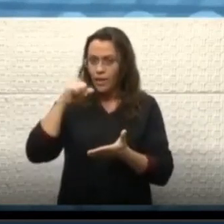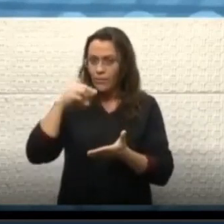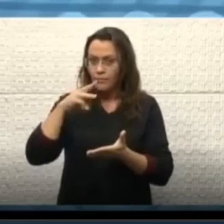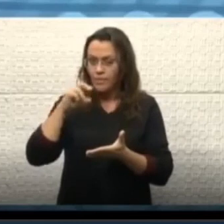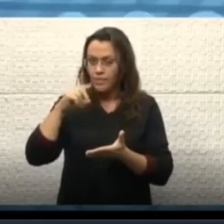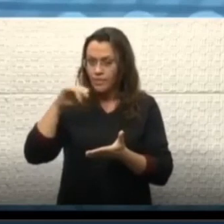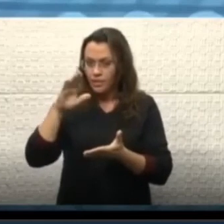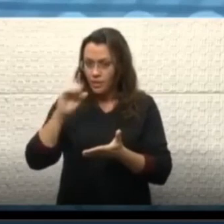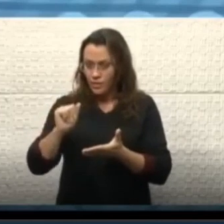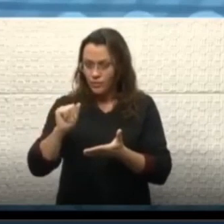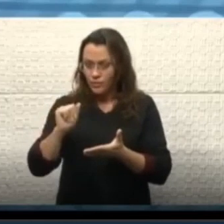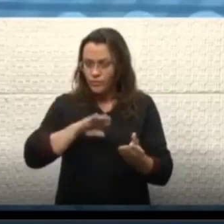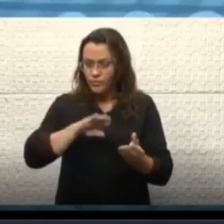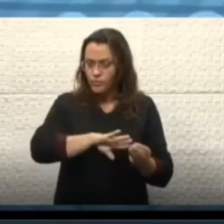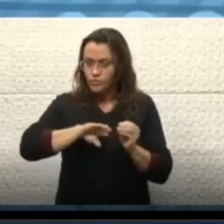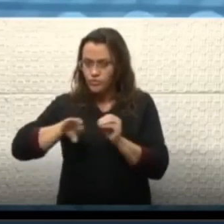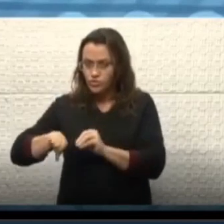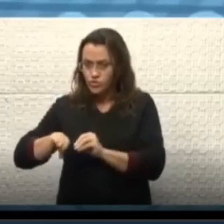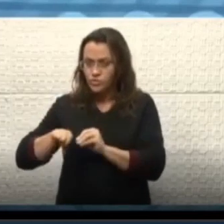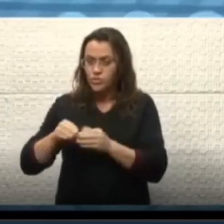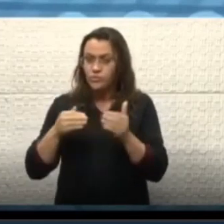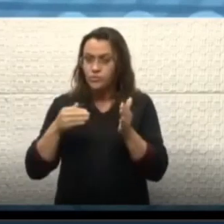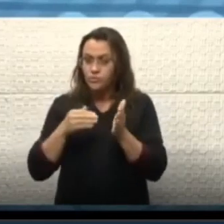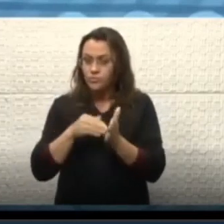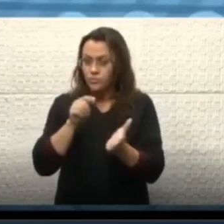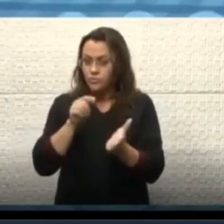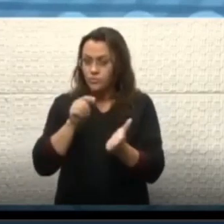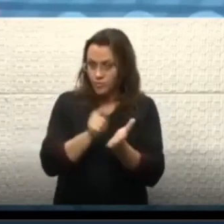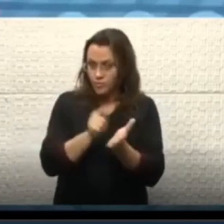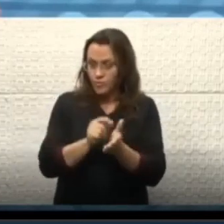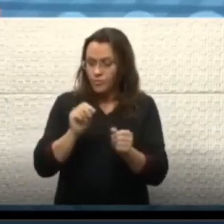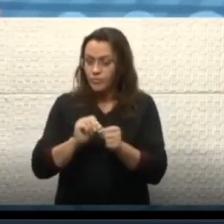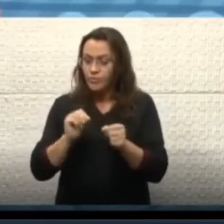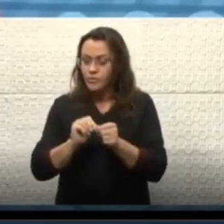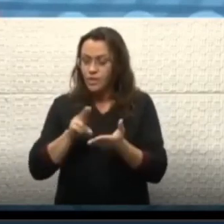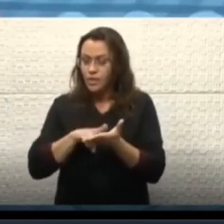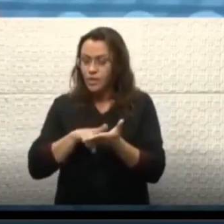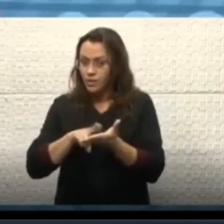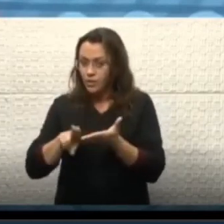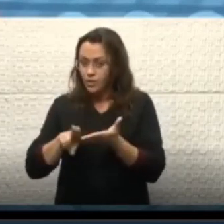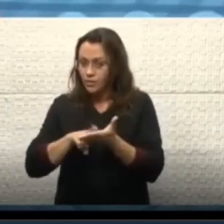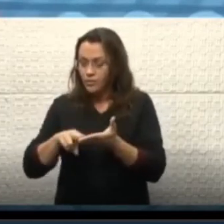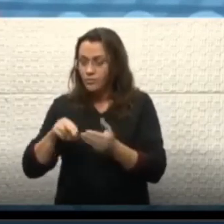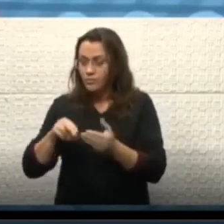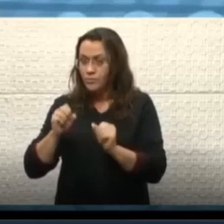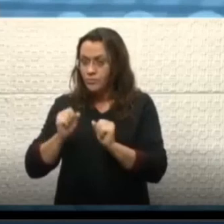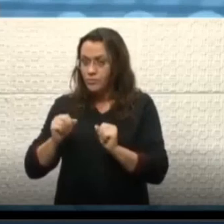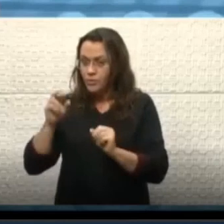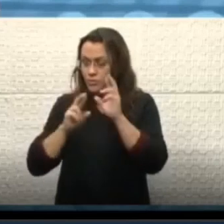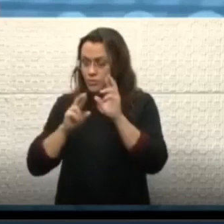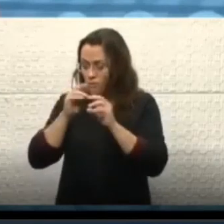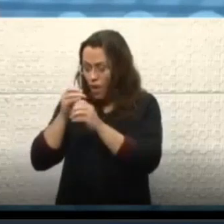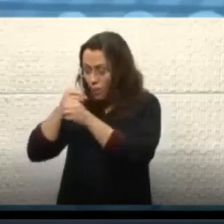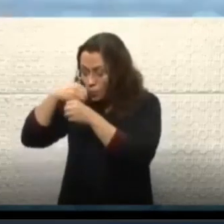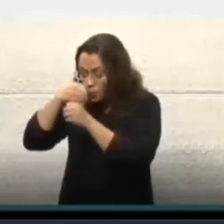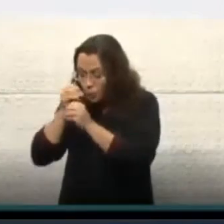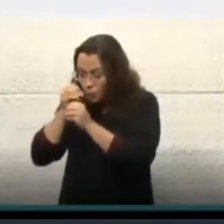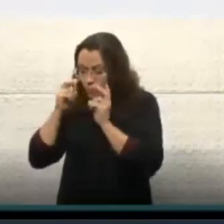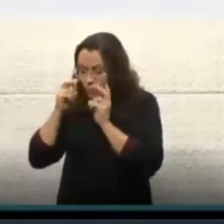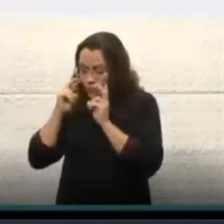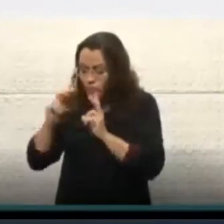retirar o que está no papel filme e passar para um local onde nós possamos observar no microscópio. Então vamos para o slide para a gente ver o que é que